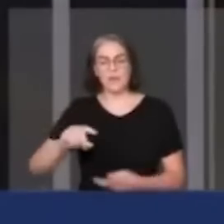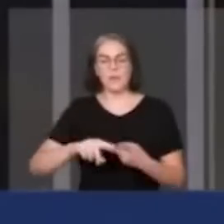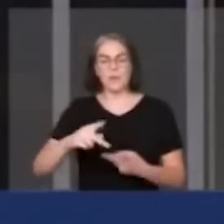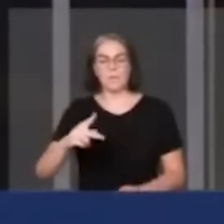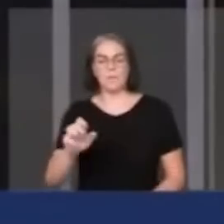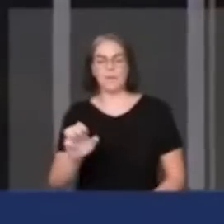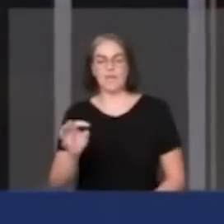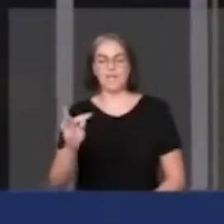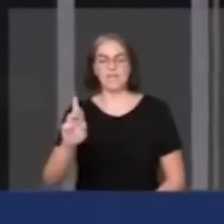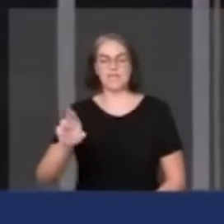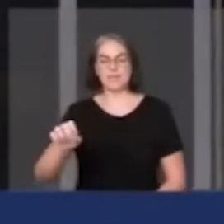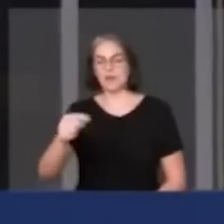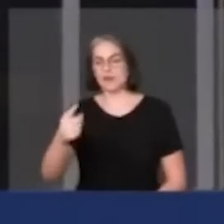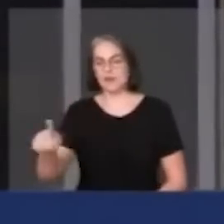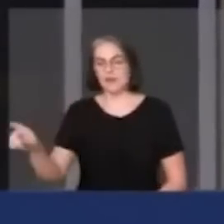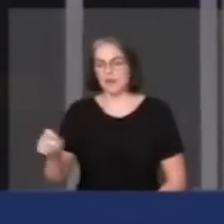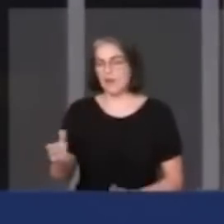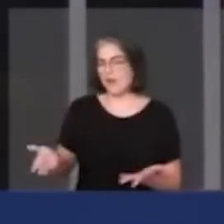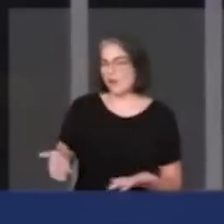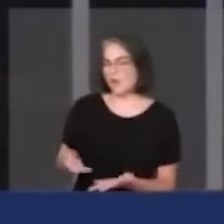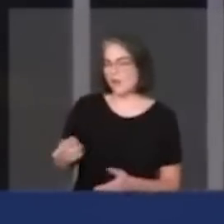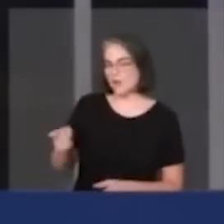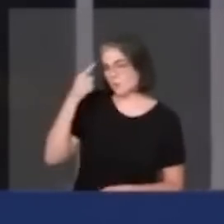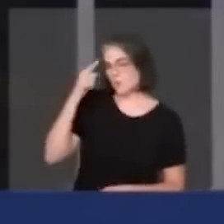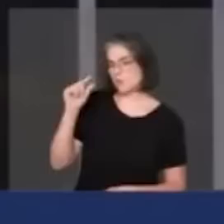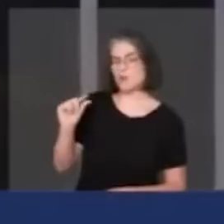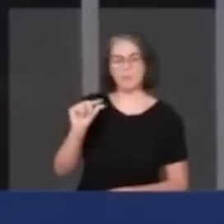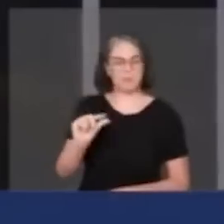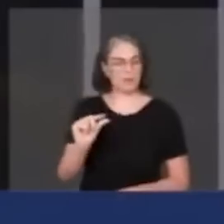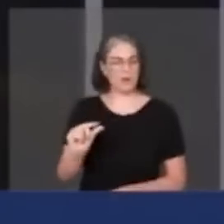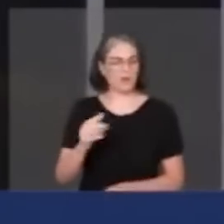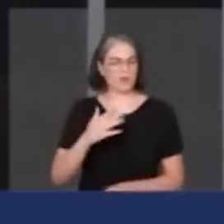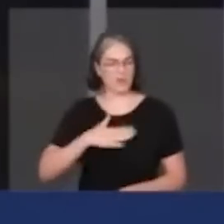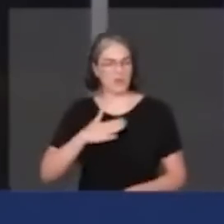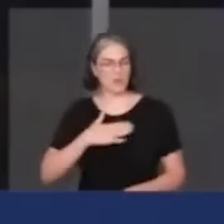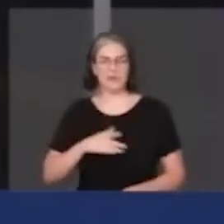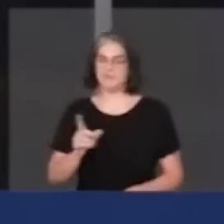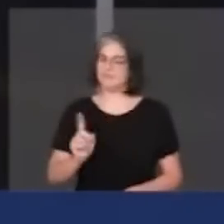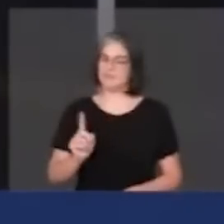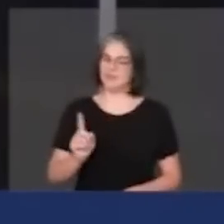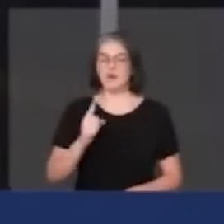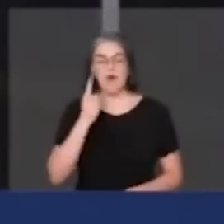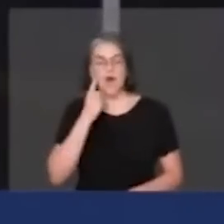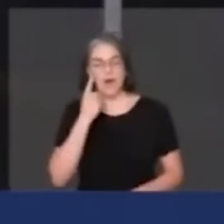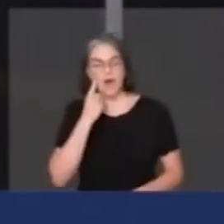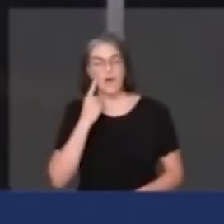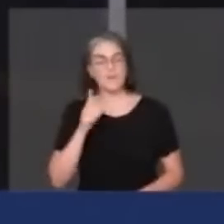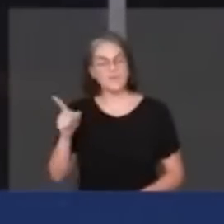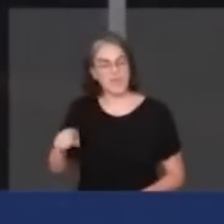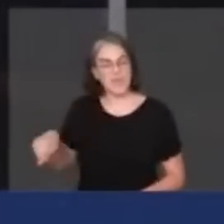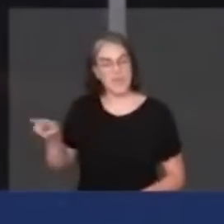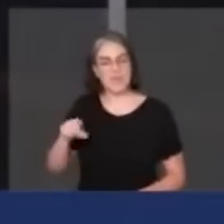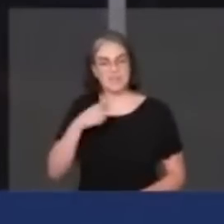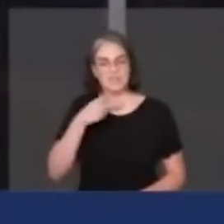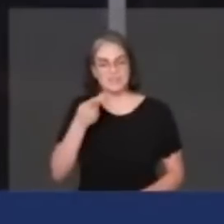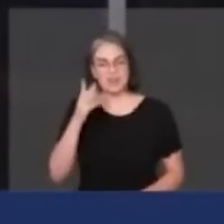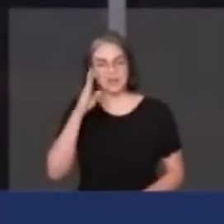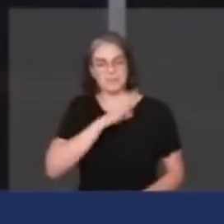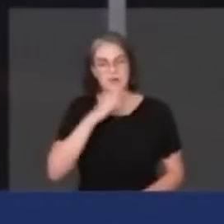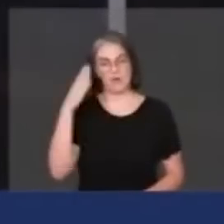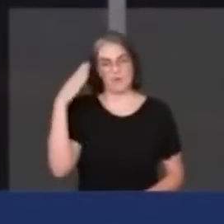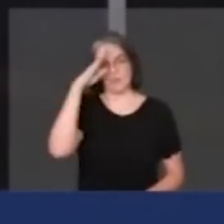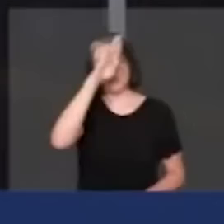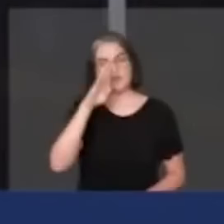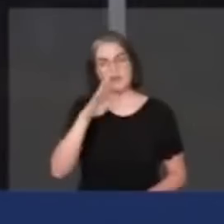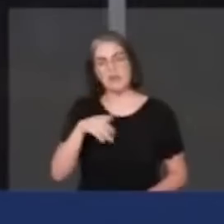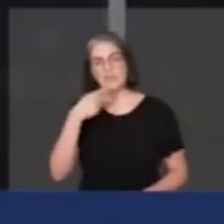tranquilo. Mas repara só, prezado deputado Luiz Felipe de Orleans e Bragança, eles dizem que o Bolsonaro tem envolvimento com